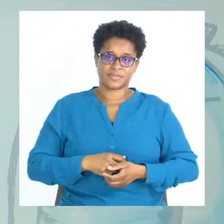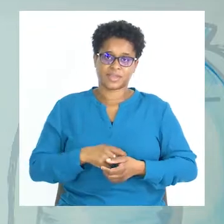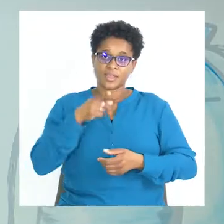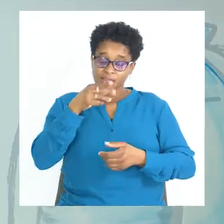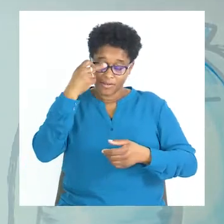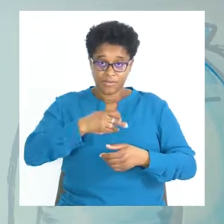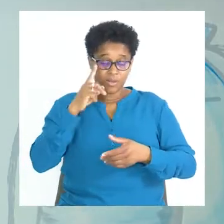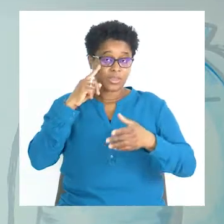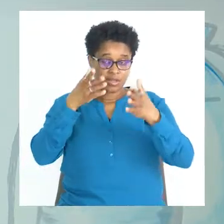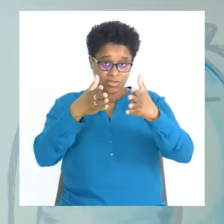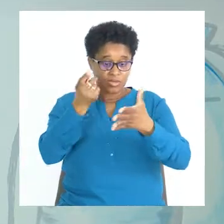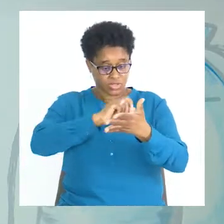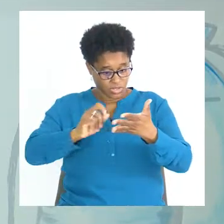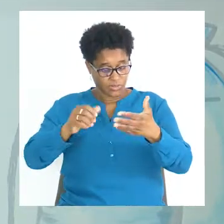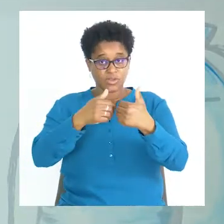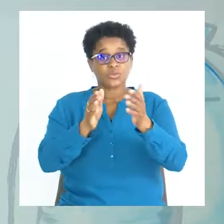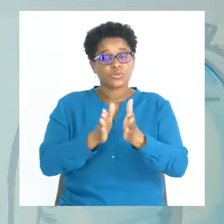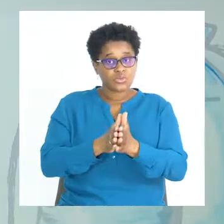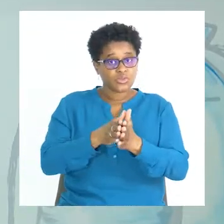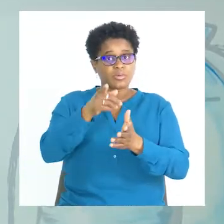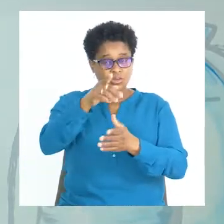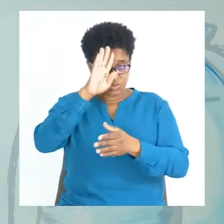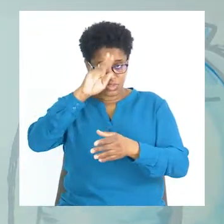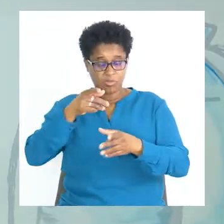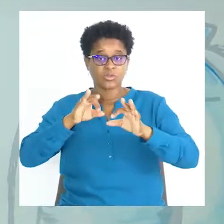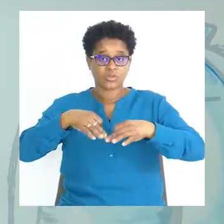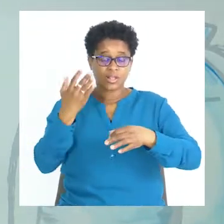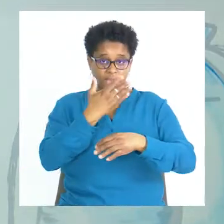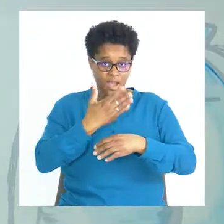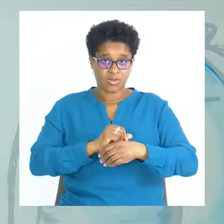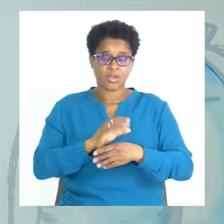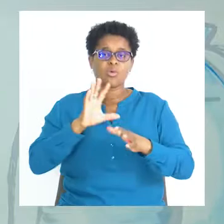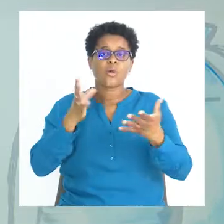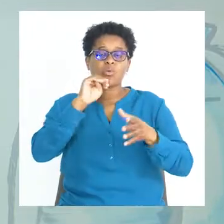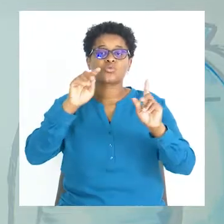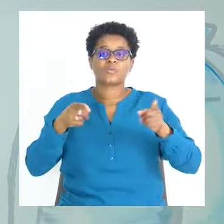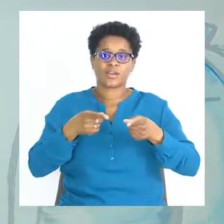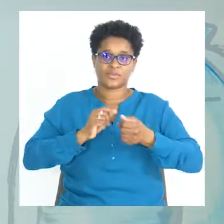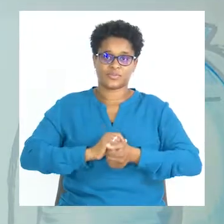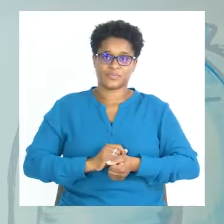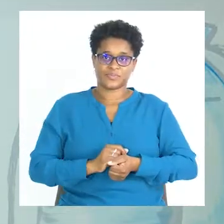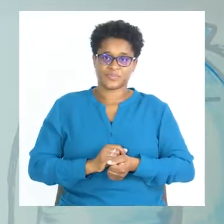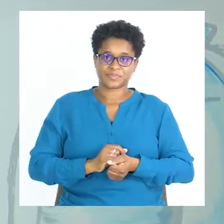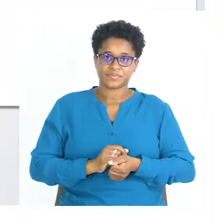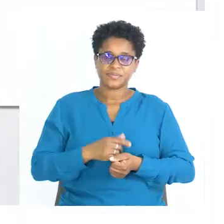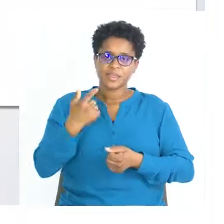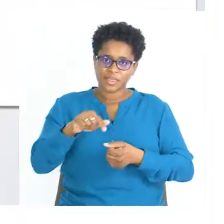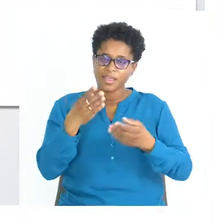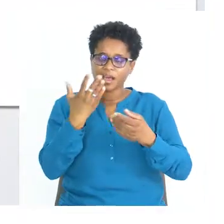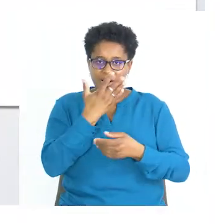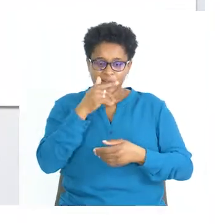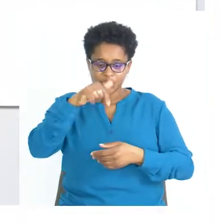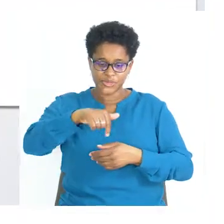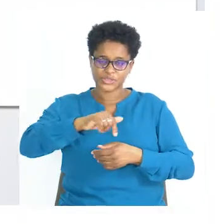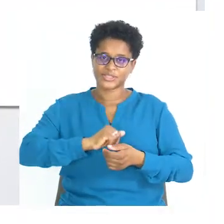portuguesa. Fica aí atento, tens que anotar tudo para dares conta no final desta aula qual é o sumário. Temos